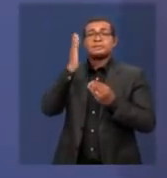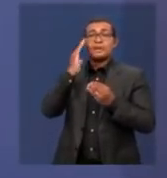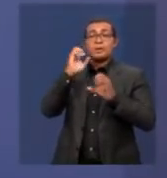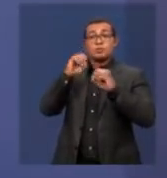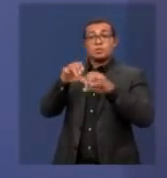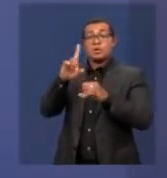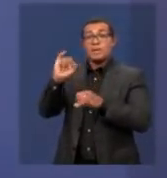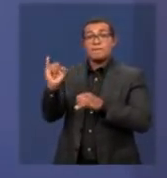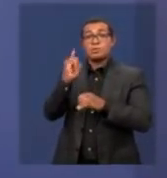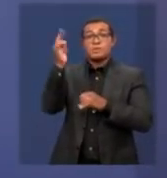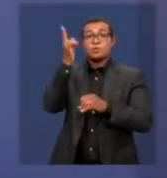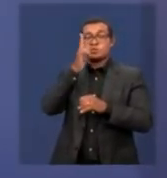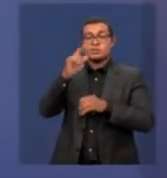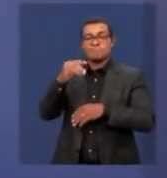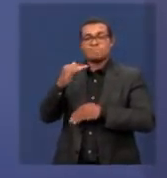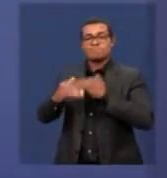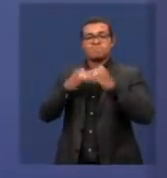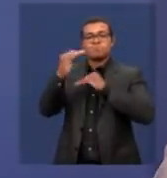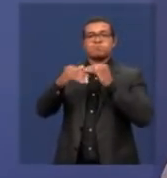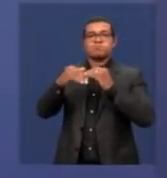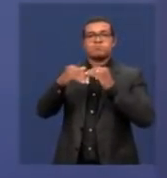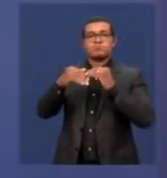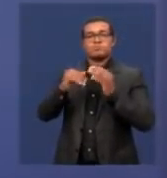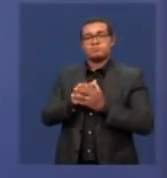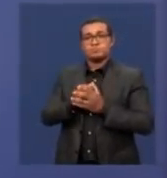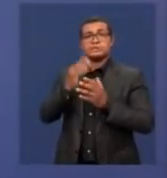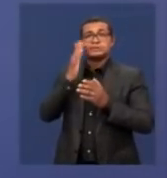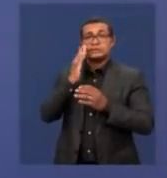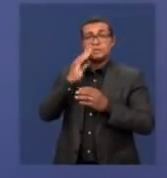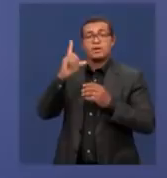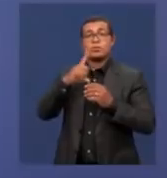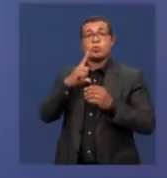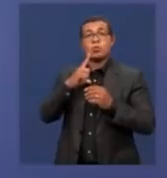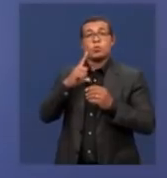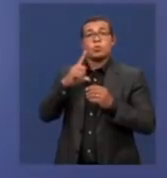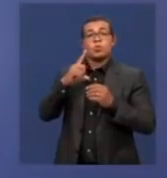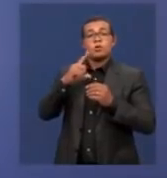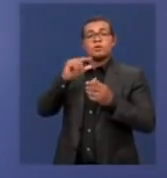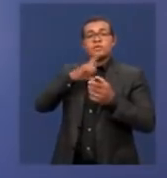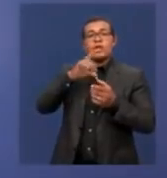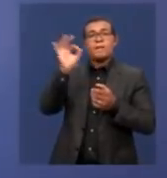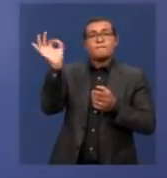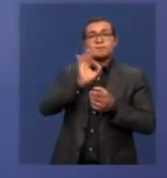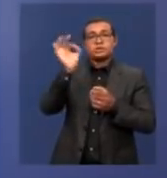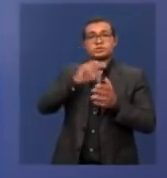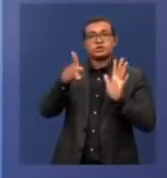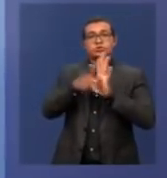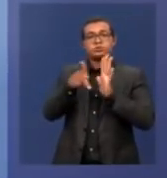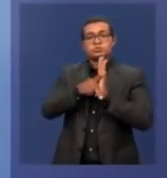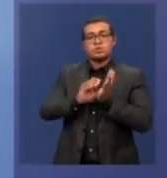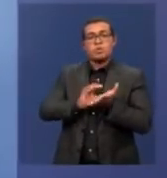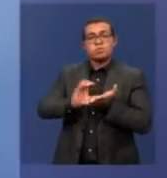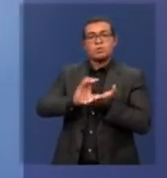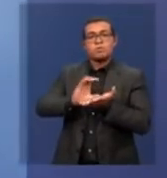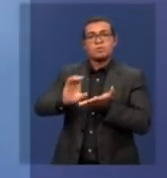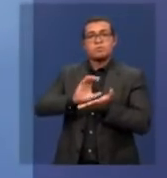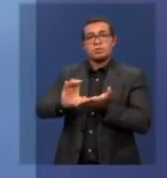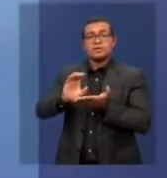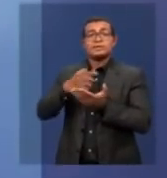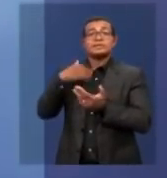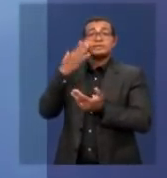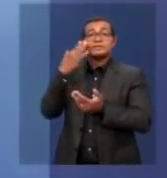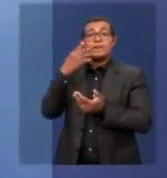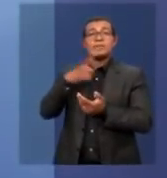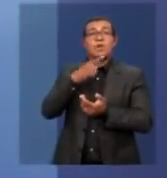país a educação ela tem percentuais orçamentários garantidos e não são cumpridos em muitos lugares